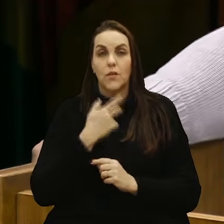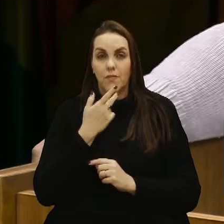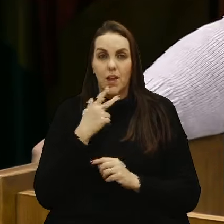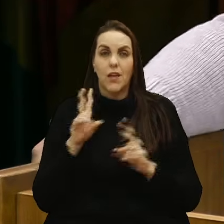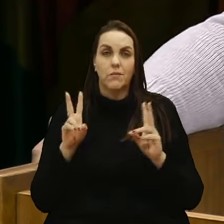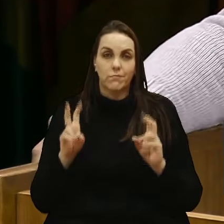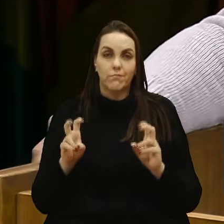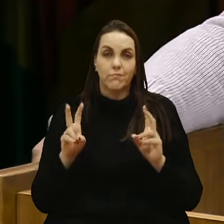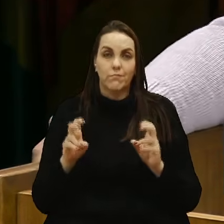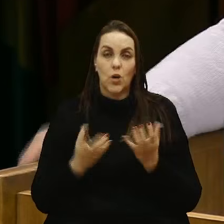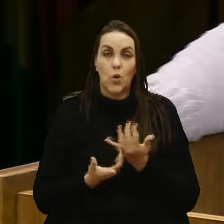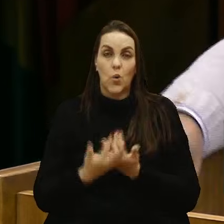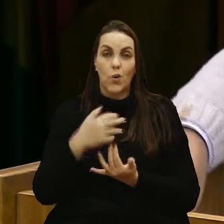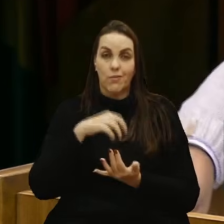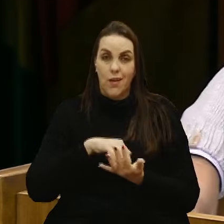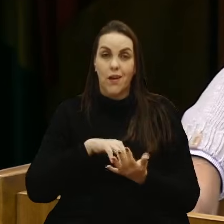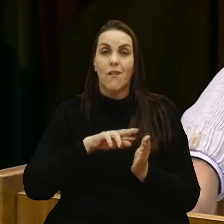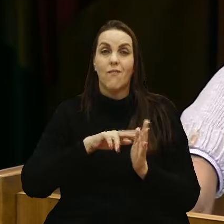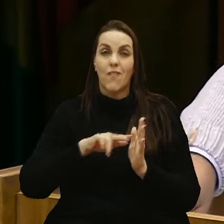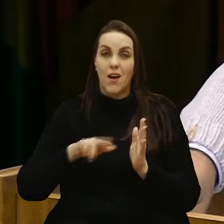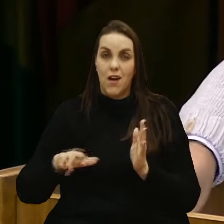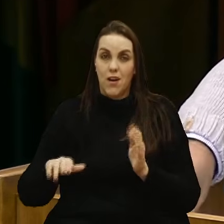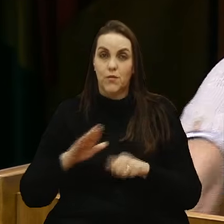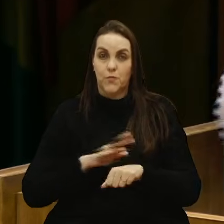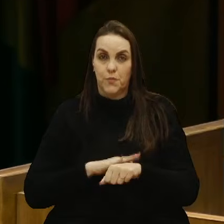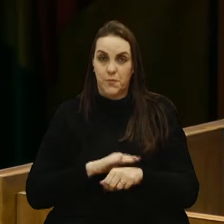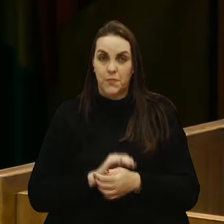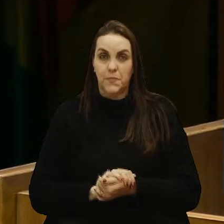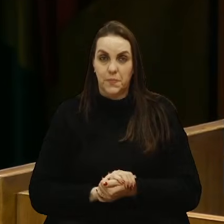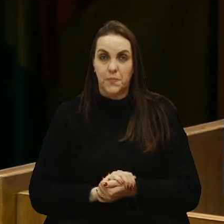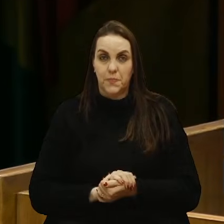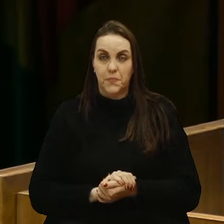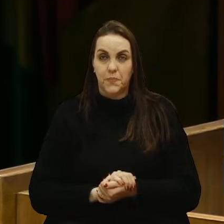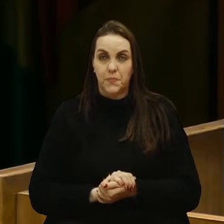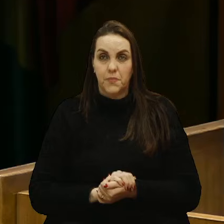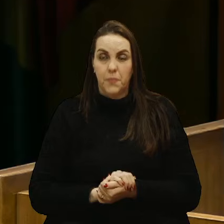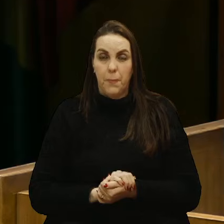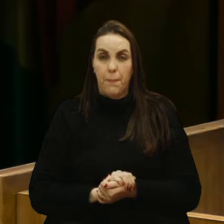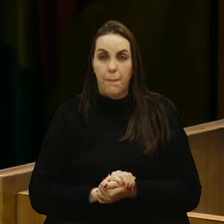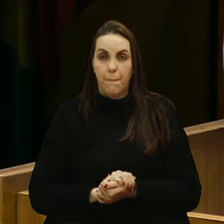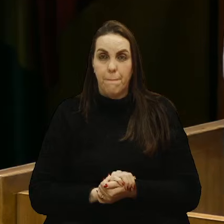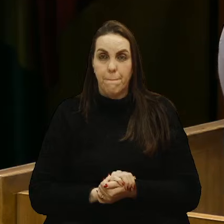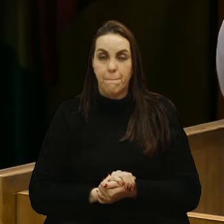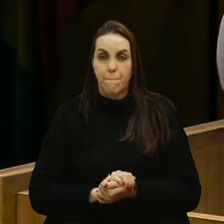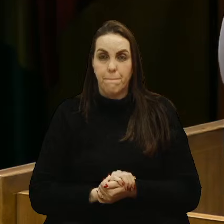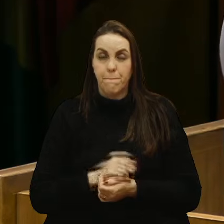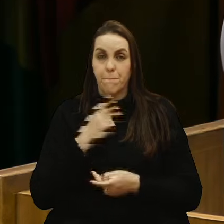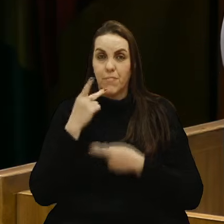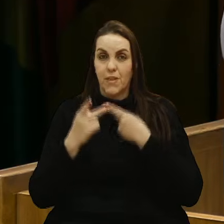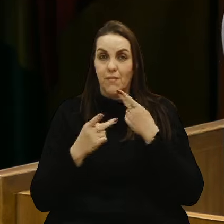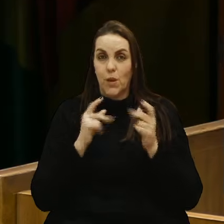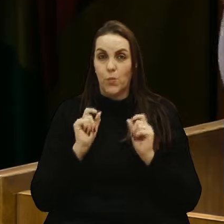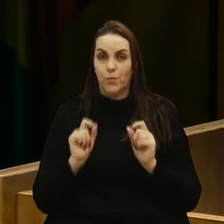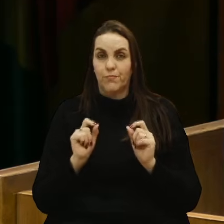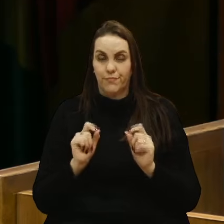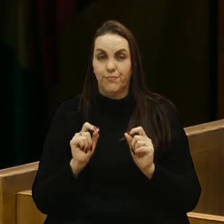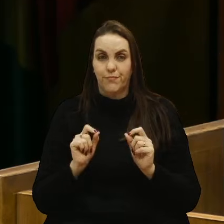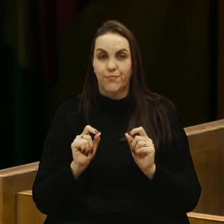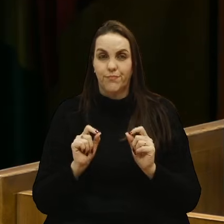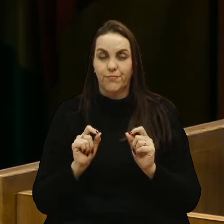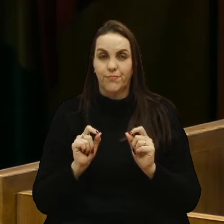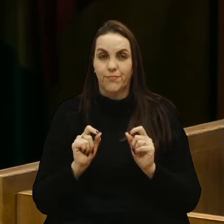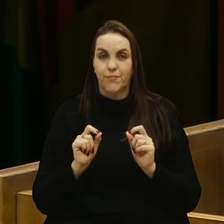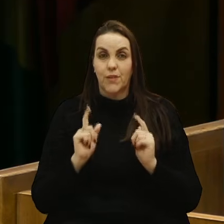Codeca. E primeiro dizer que quem da